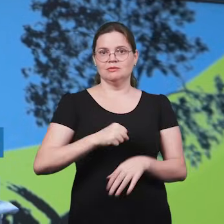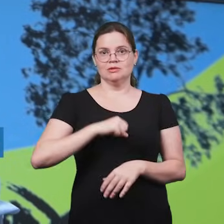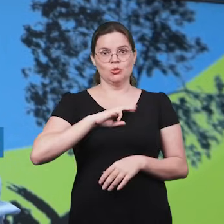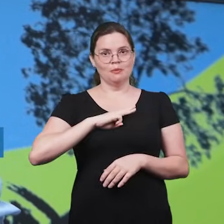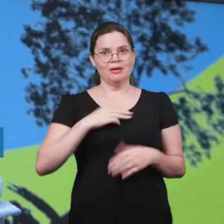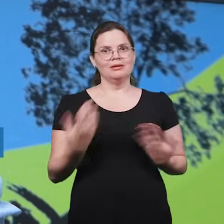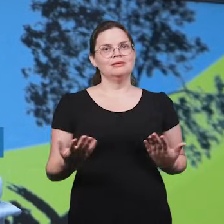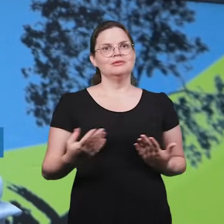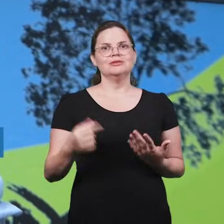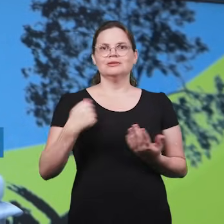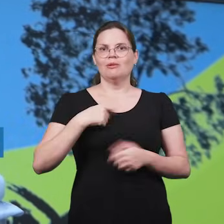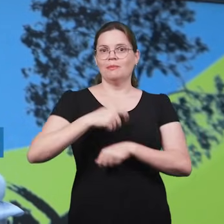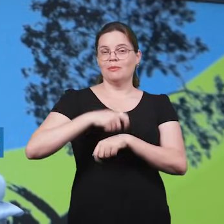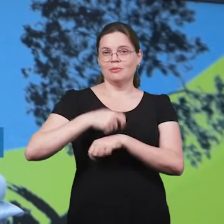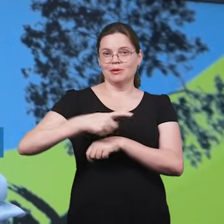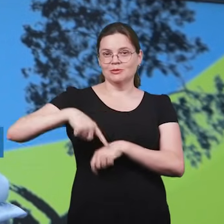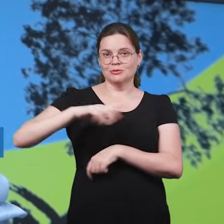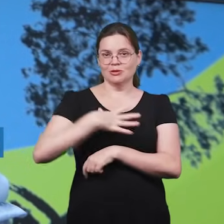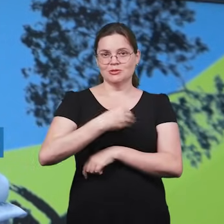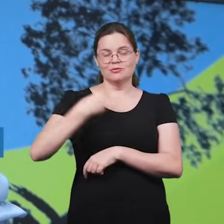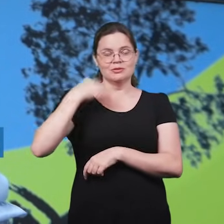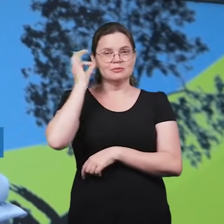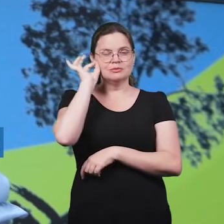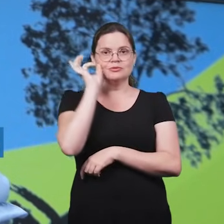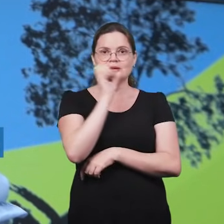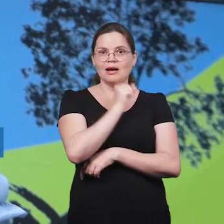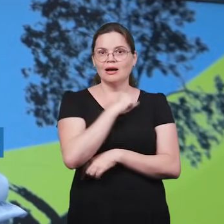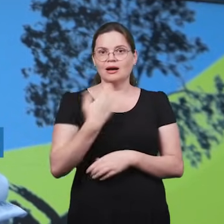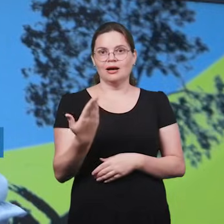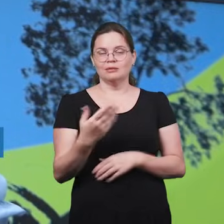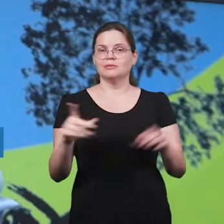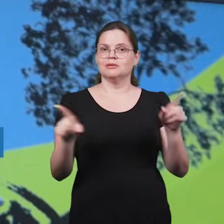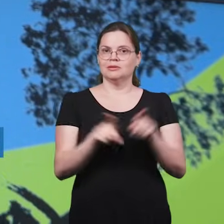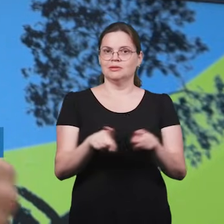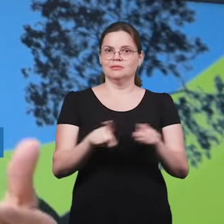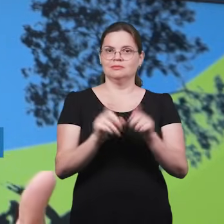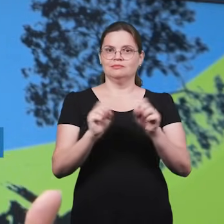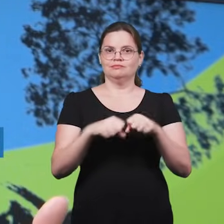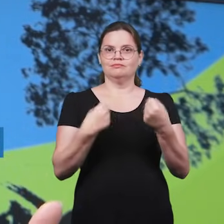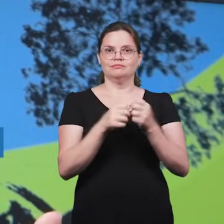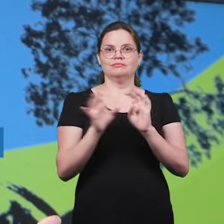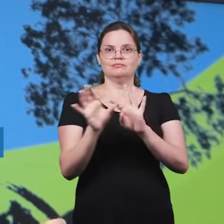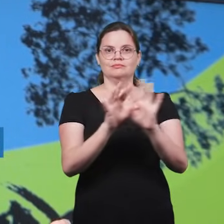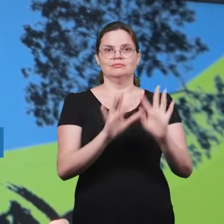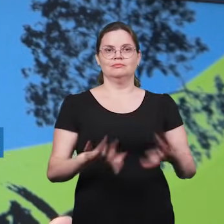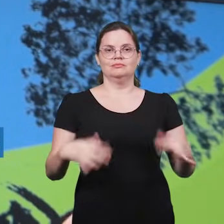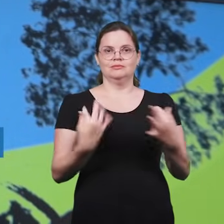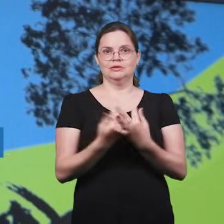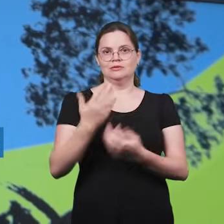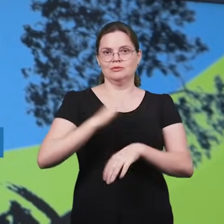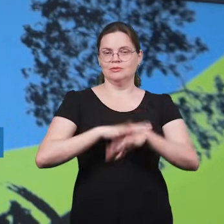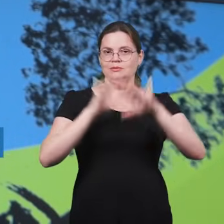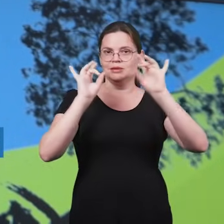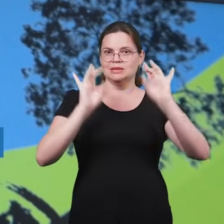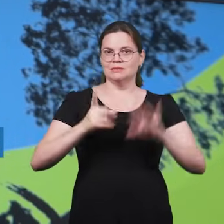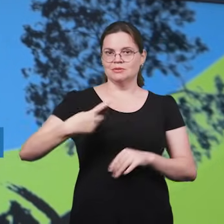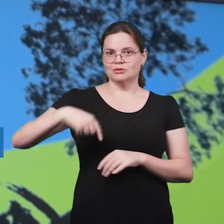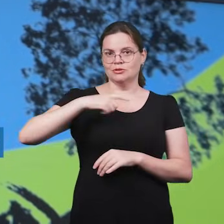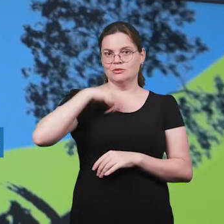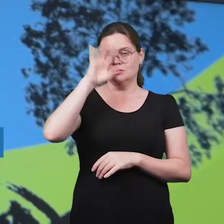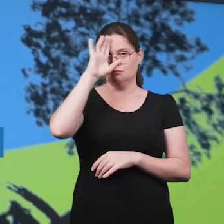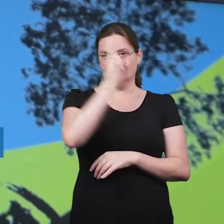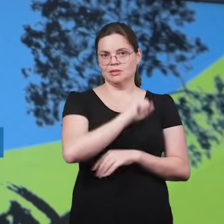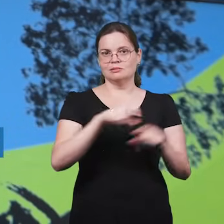conto ligeiro. Então, nos seminários Unidos em Família esse ano, que foram momentos de aprendizado, de conexão,